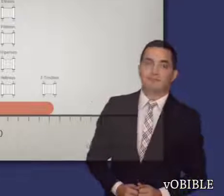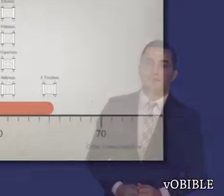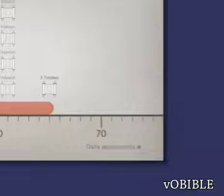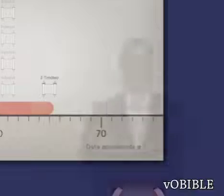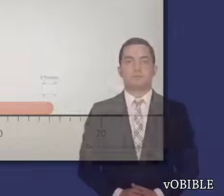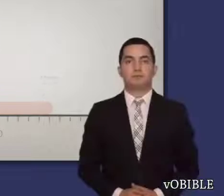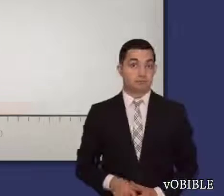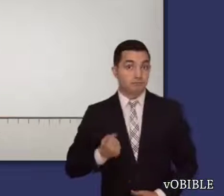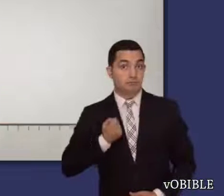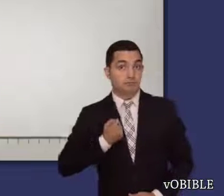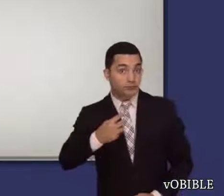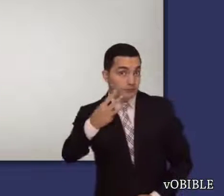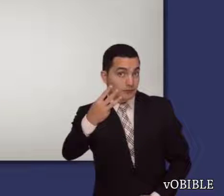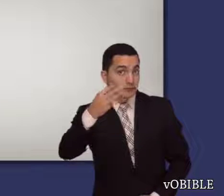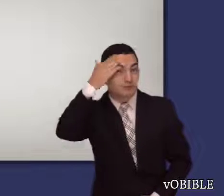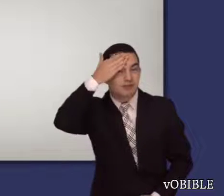solto.